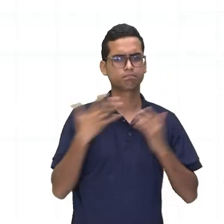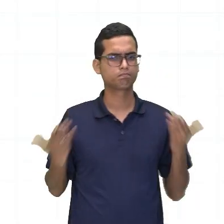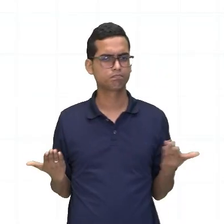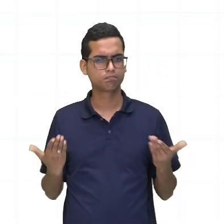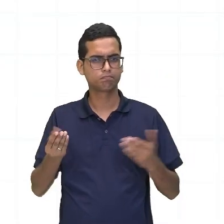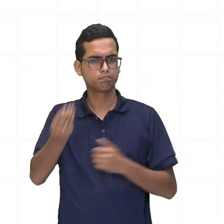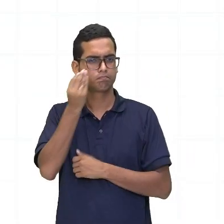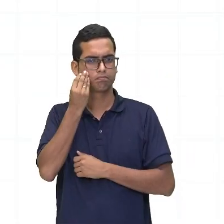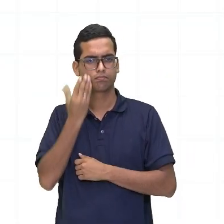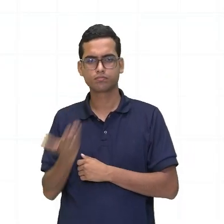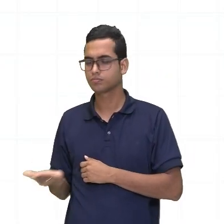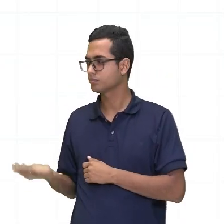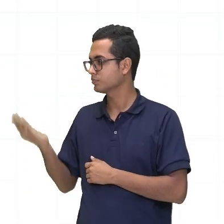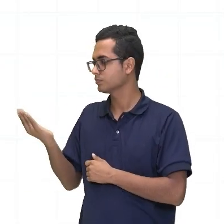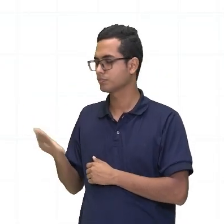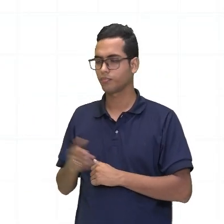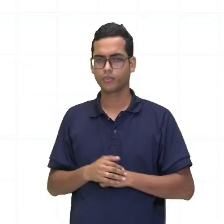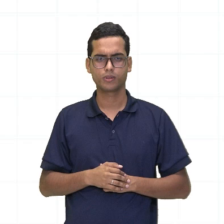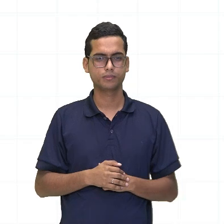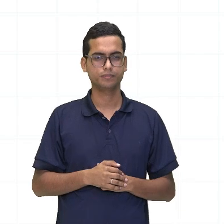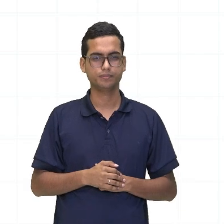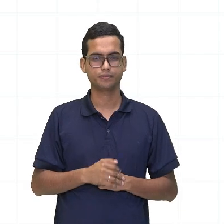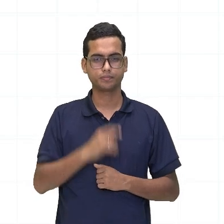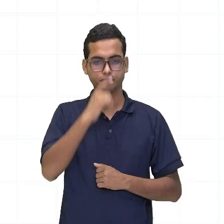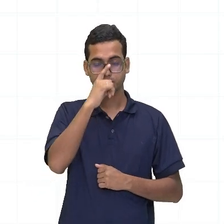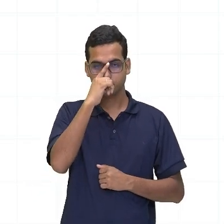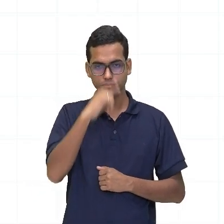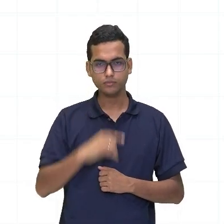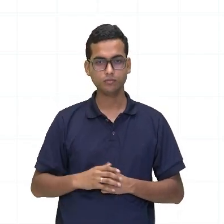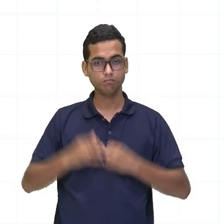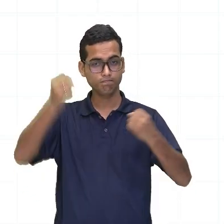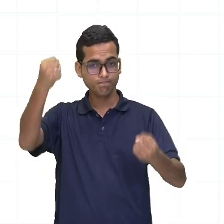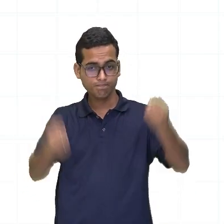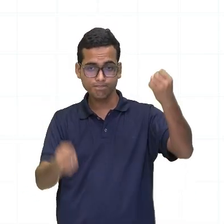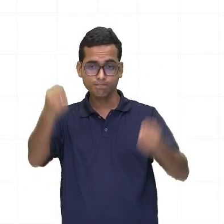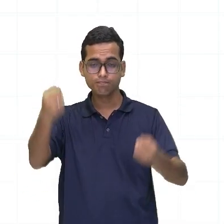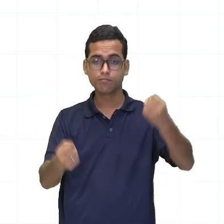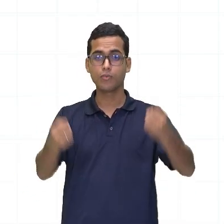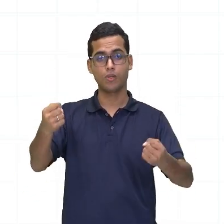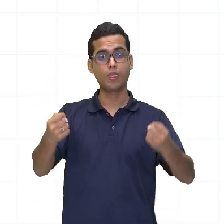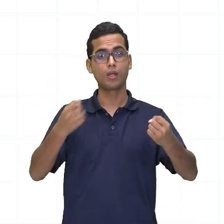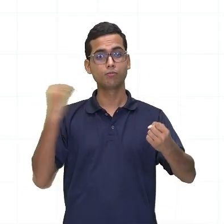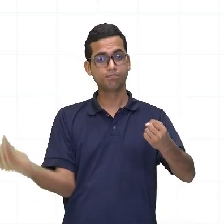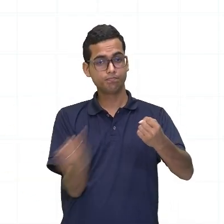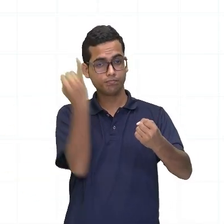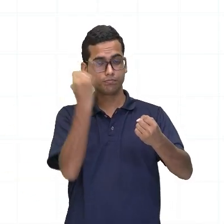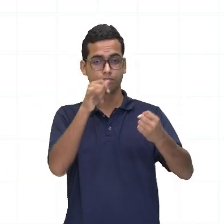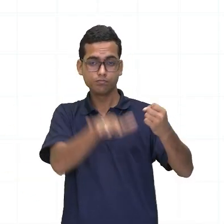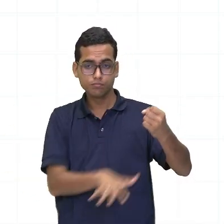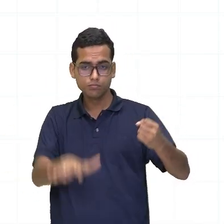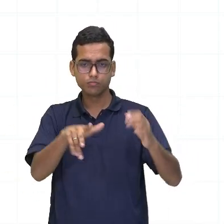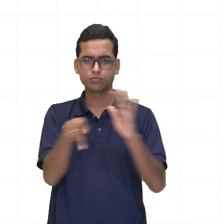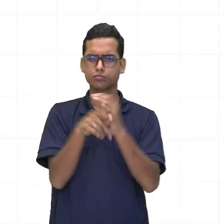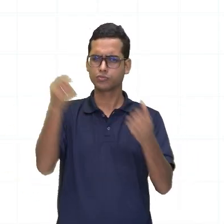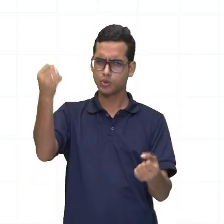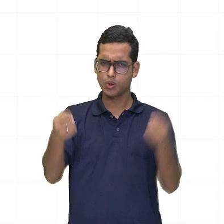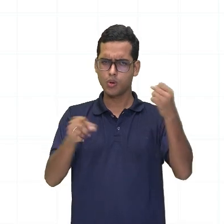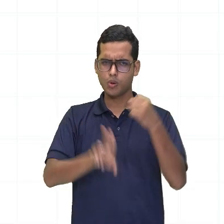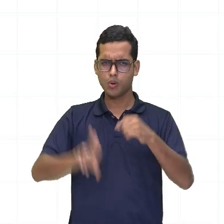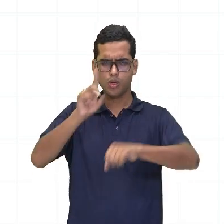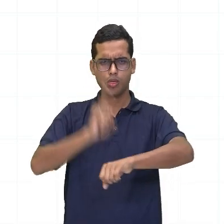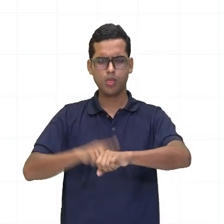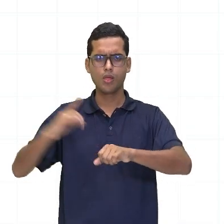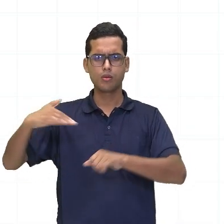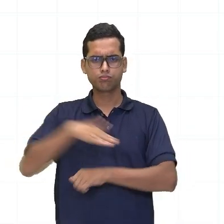aí. Olha só, então os carros, pessoal, eles são, né, veículos muito importantes para o nosso transporte, né?